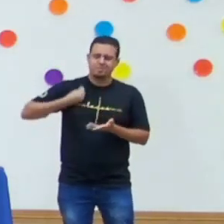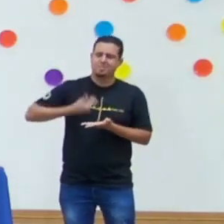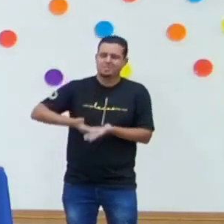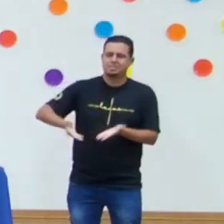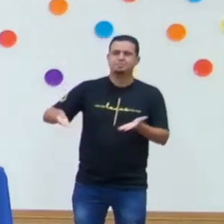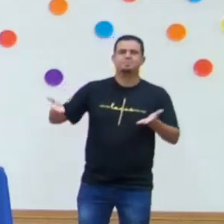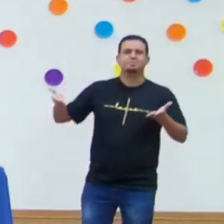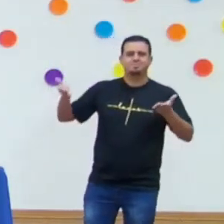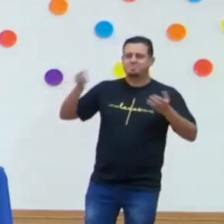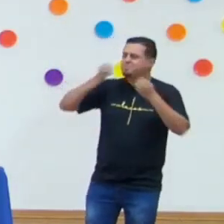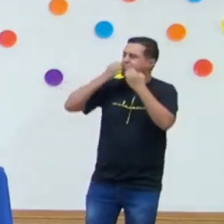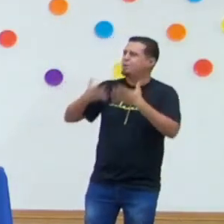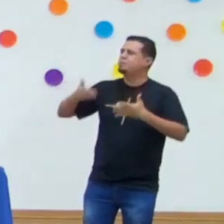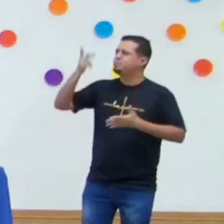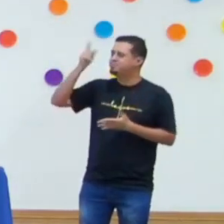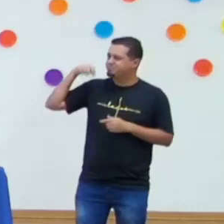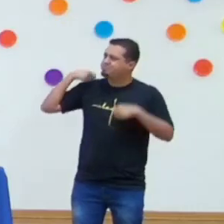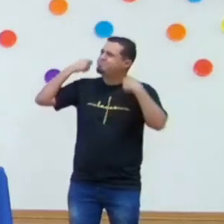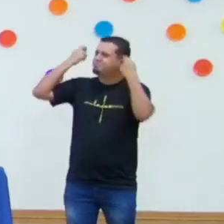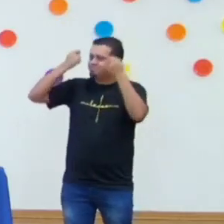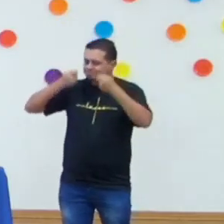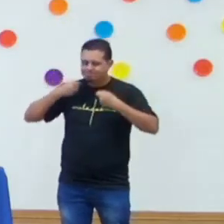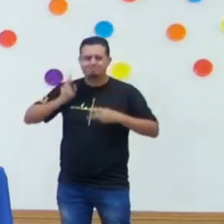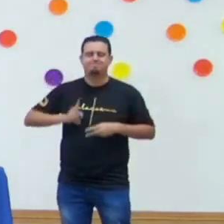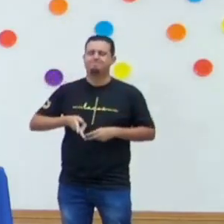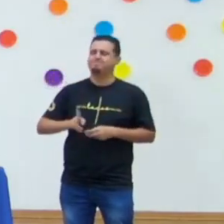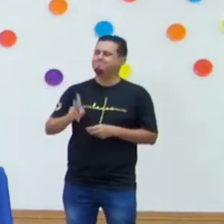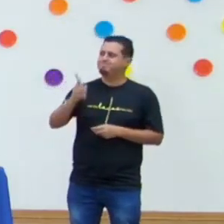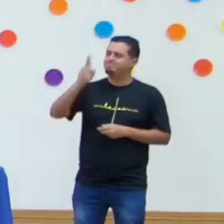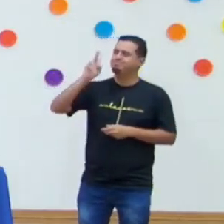presente. Bendito seja sempre o Cordeiro,